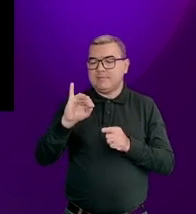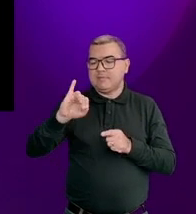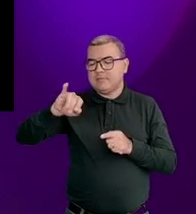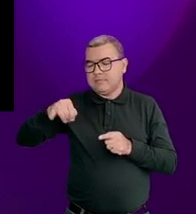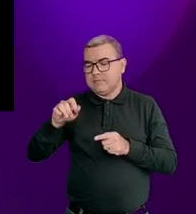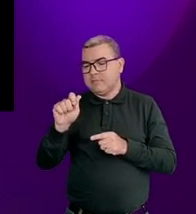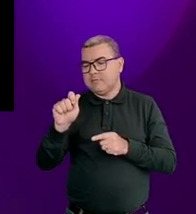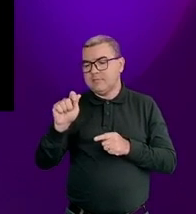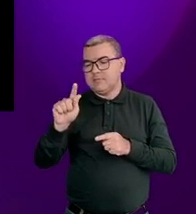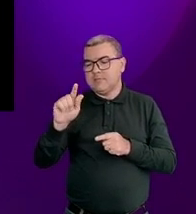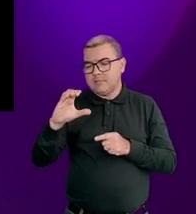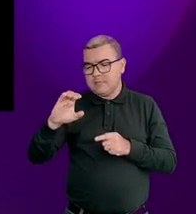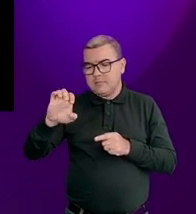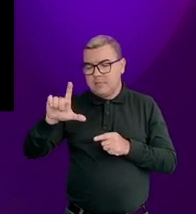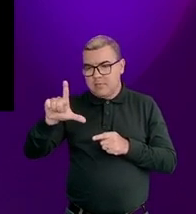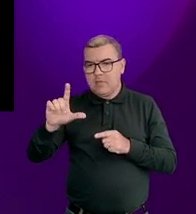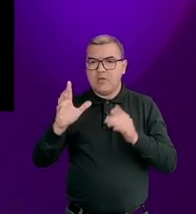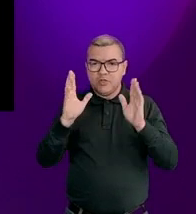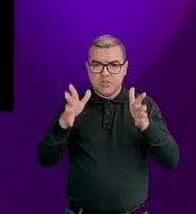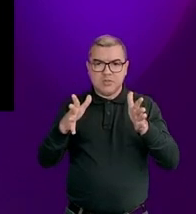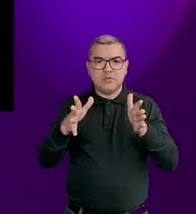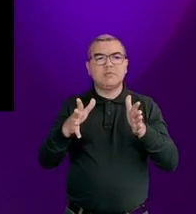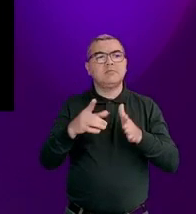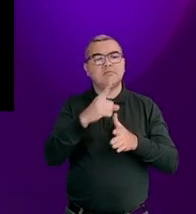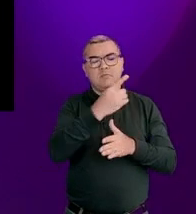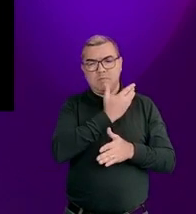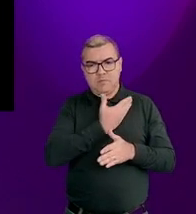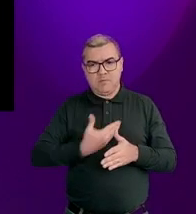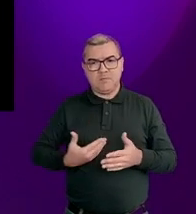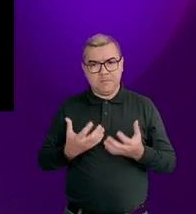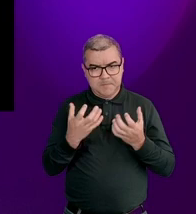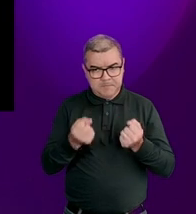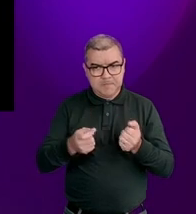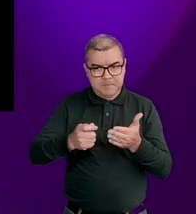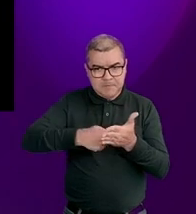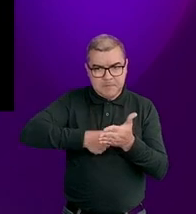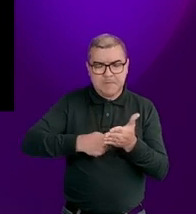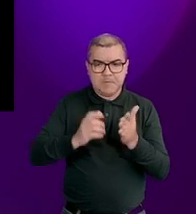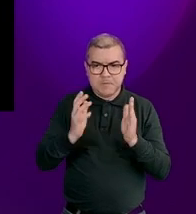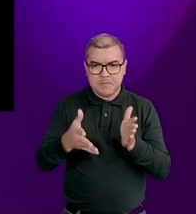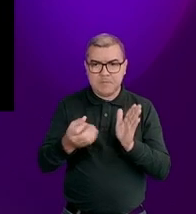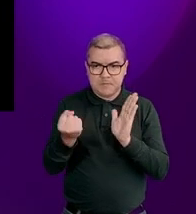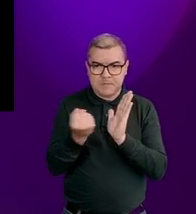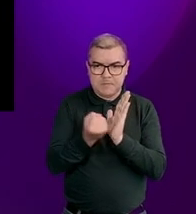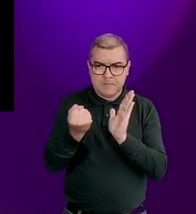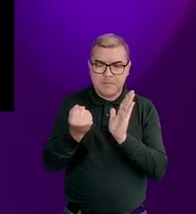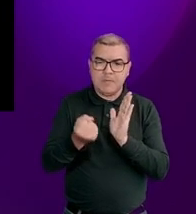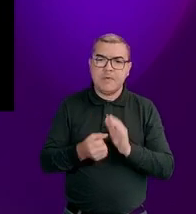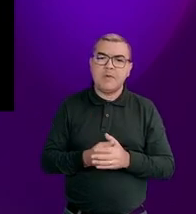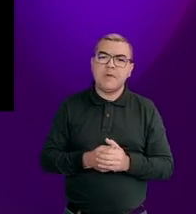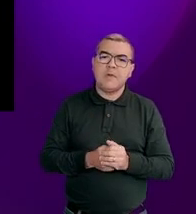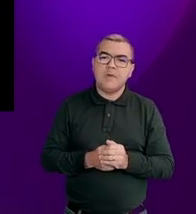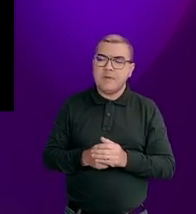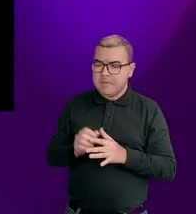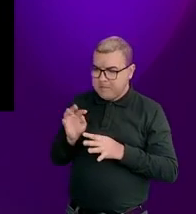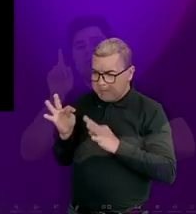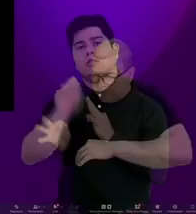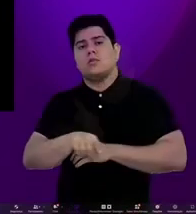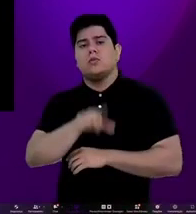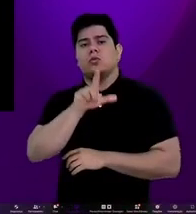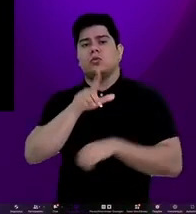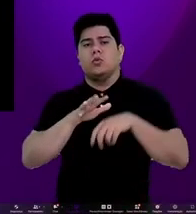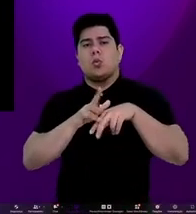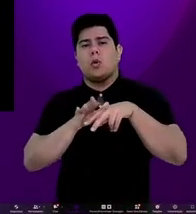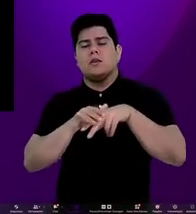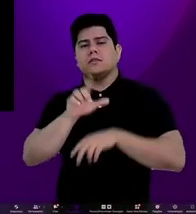né? Então, é um anti-CD19, aprovado aqui no Brasil para o tratamento do linfoma difuso